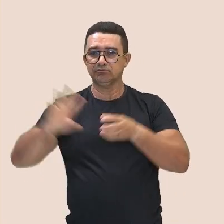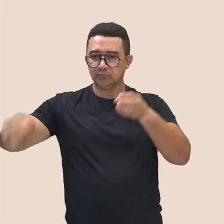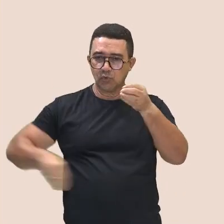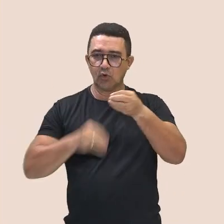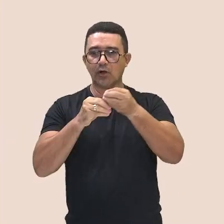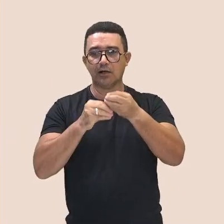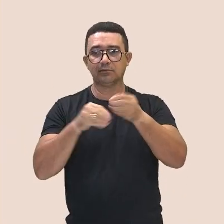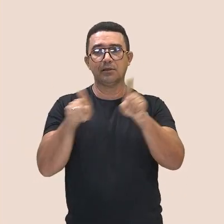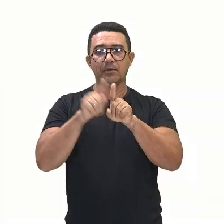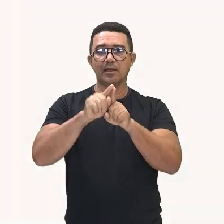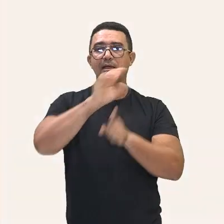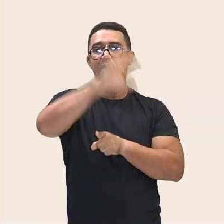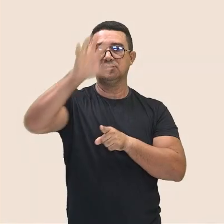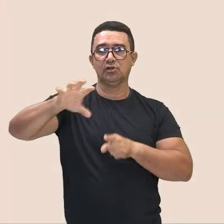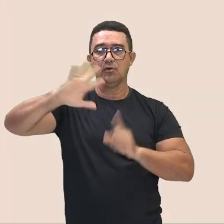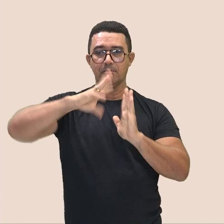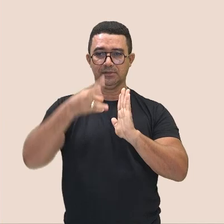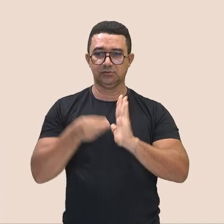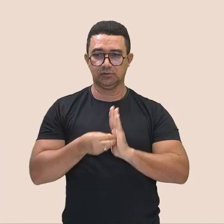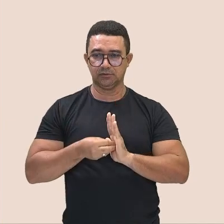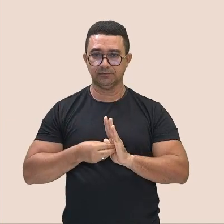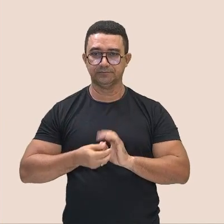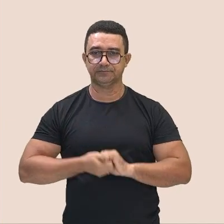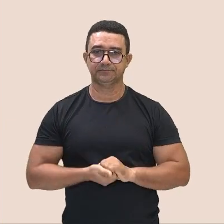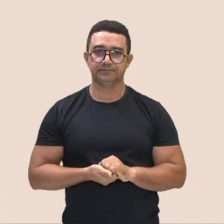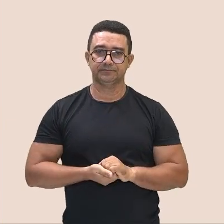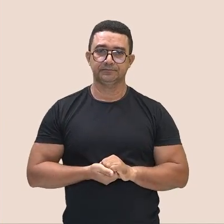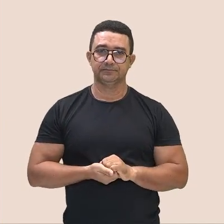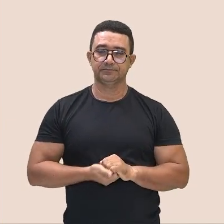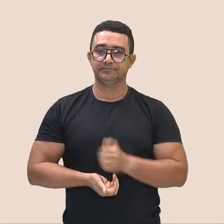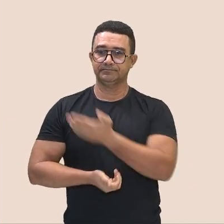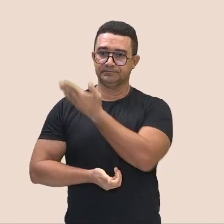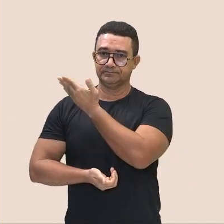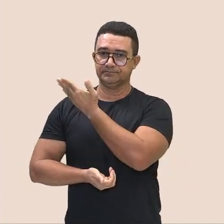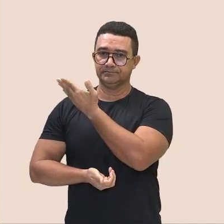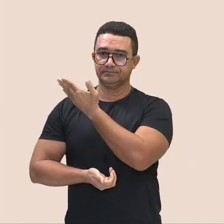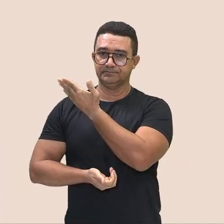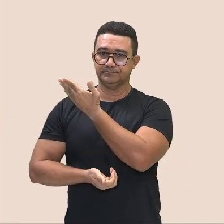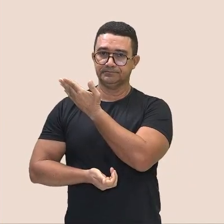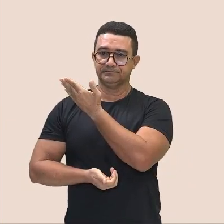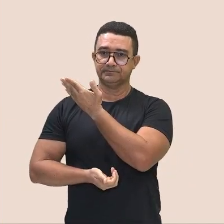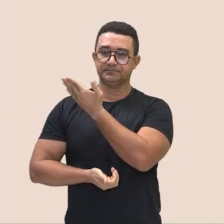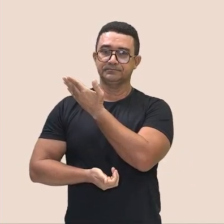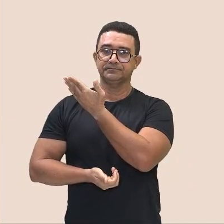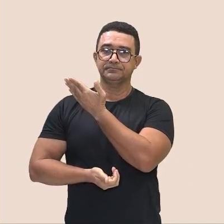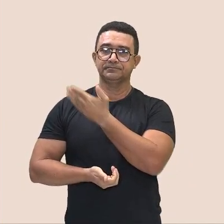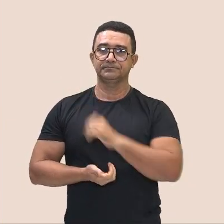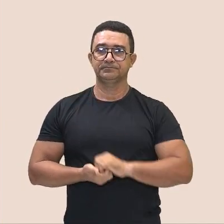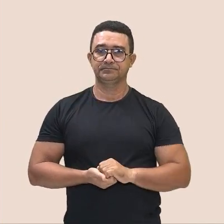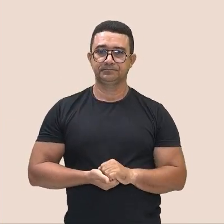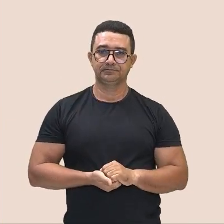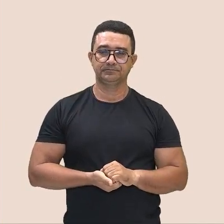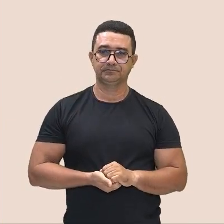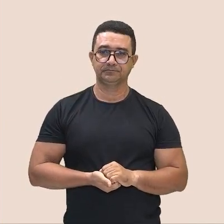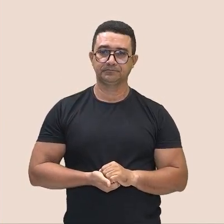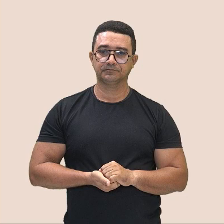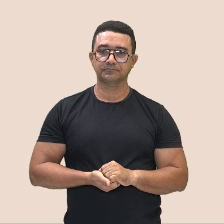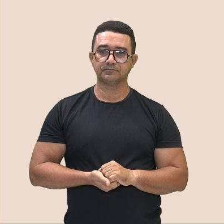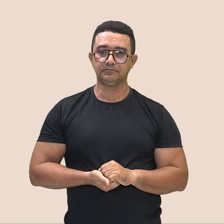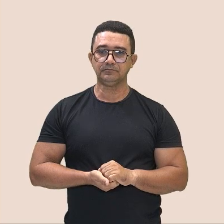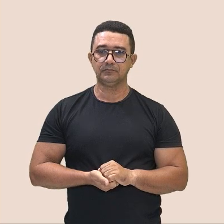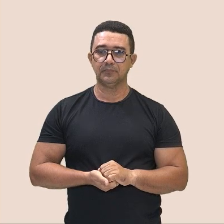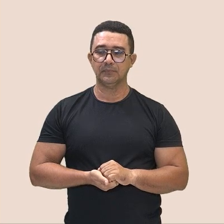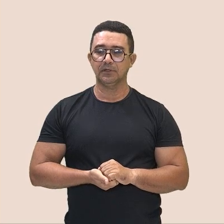região amazônica. No mapa com o Tratado de Santo Ildefonso, de